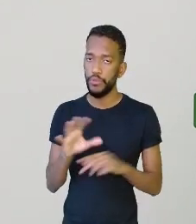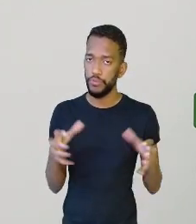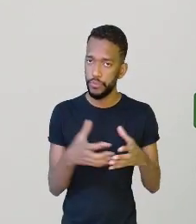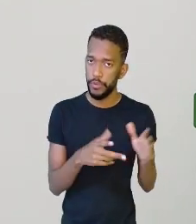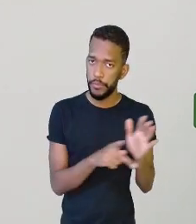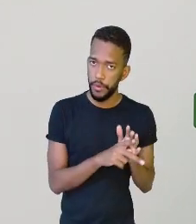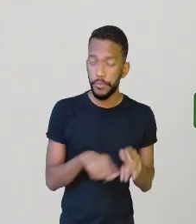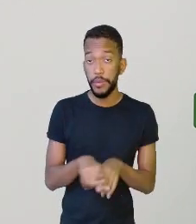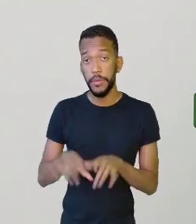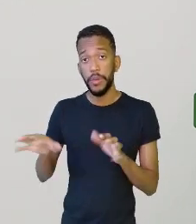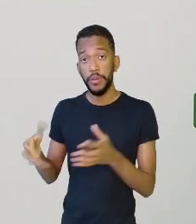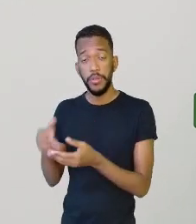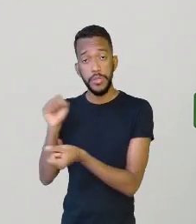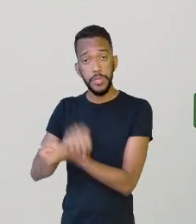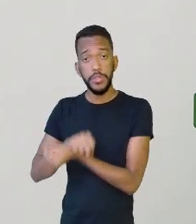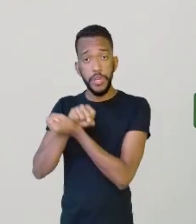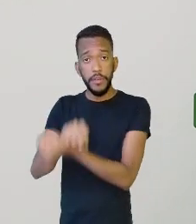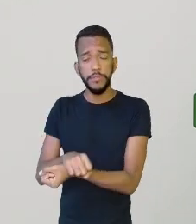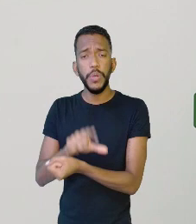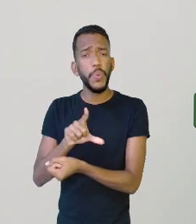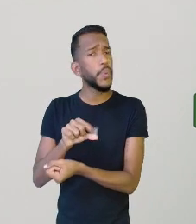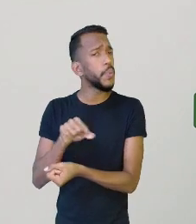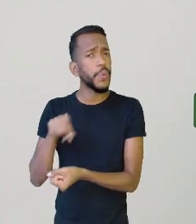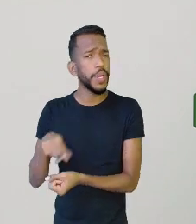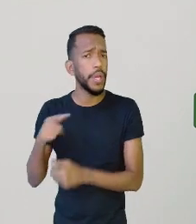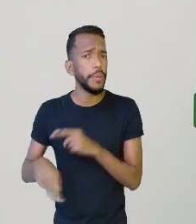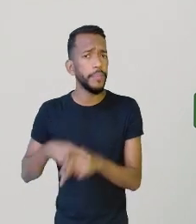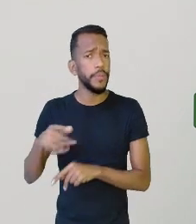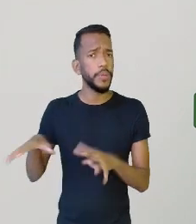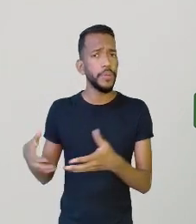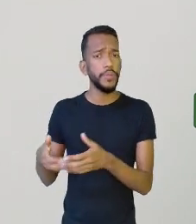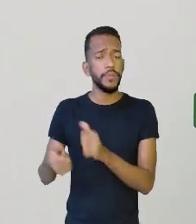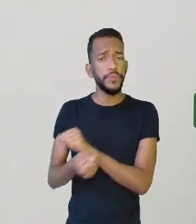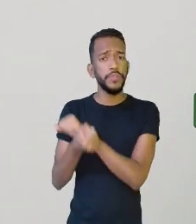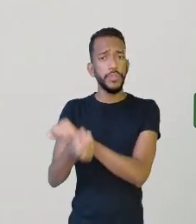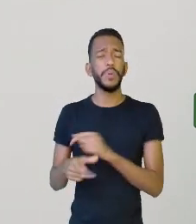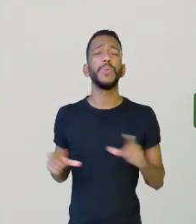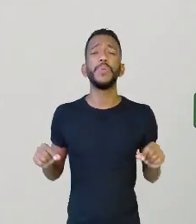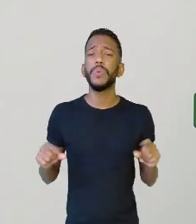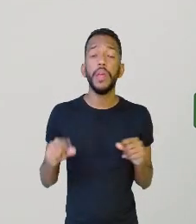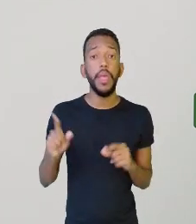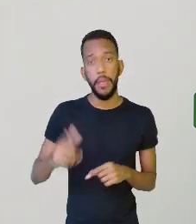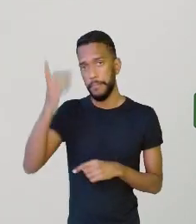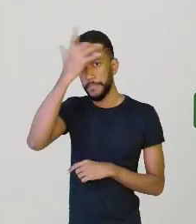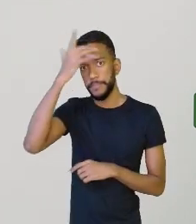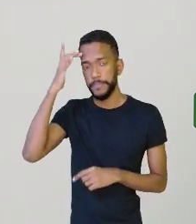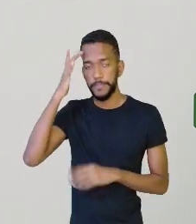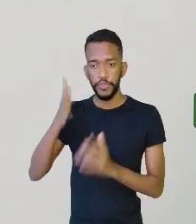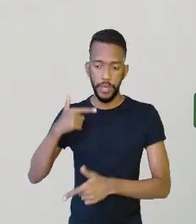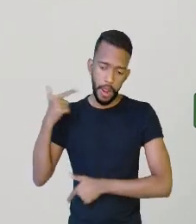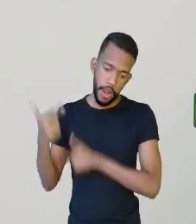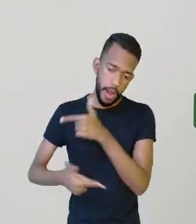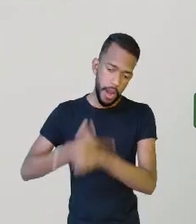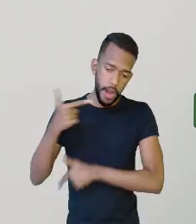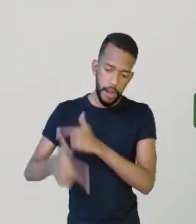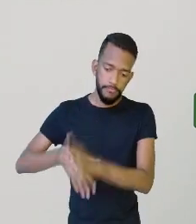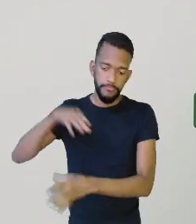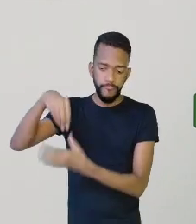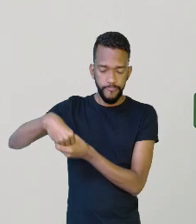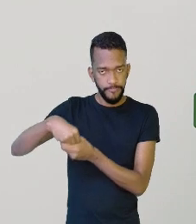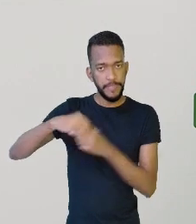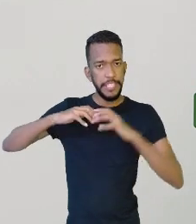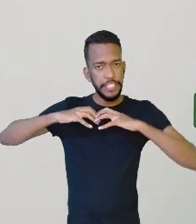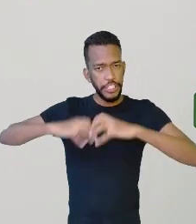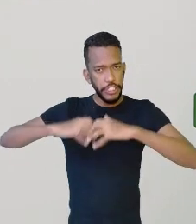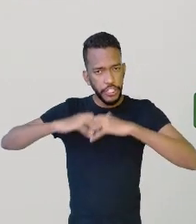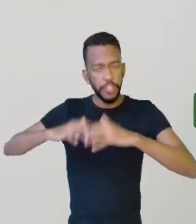essa sociedade escravizada, esse povo escravizado? O que seria isso? Eram pessoas que trabalhavam nesses